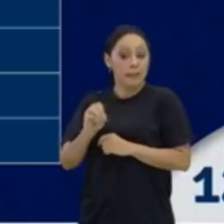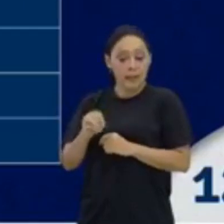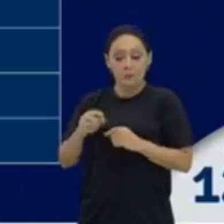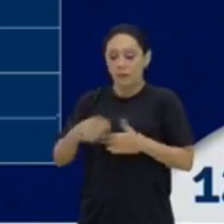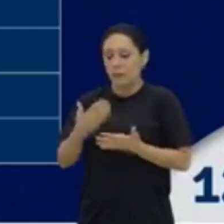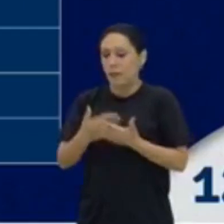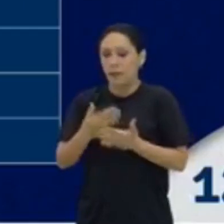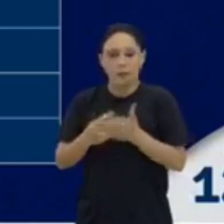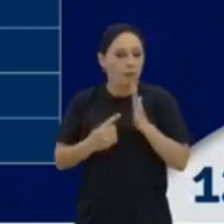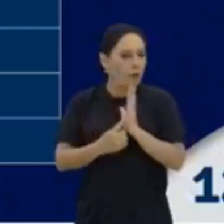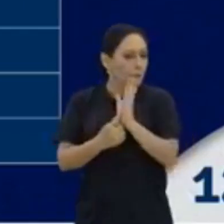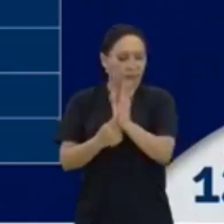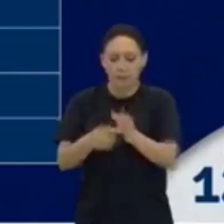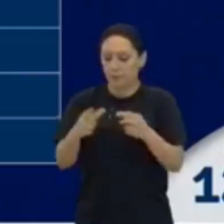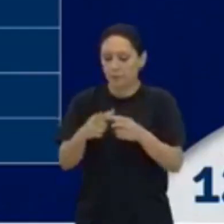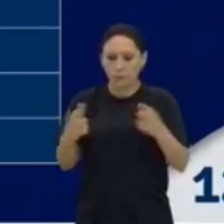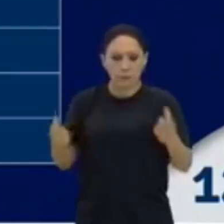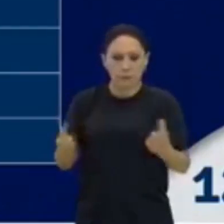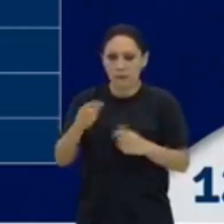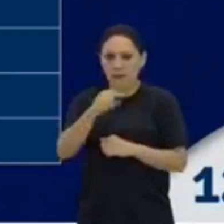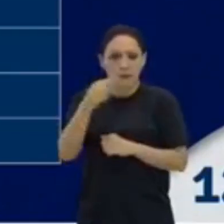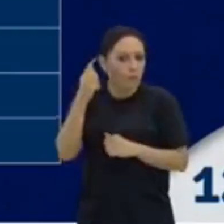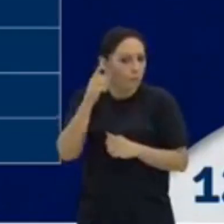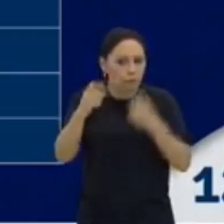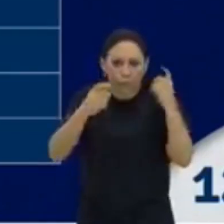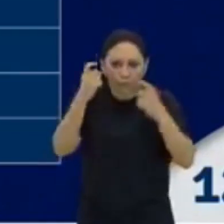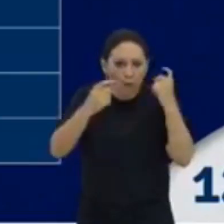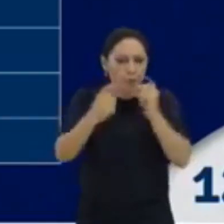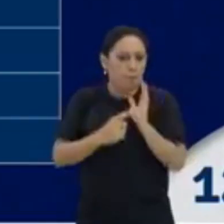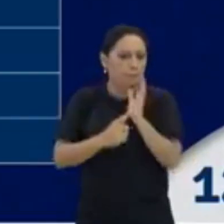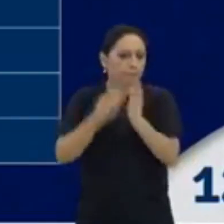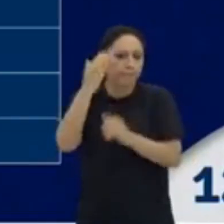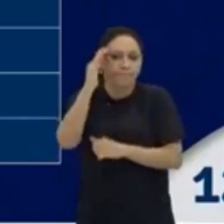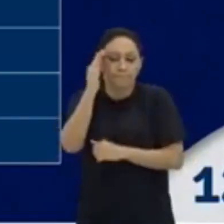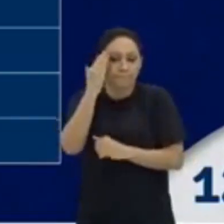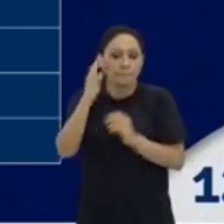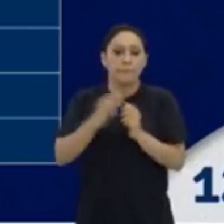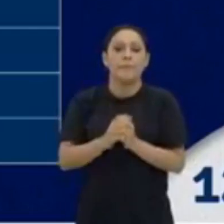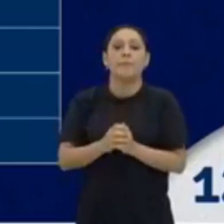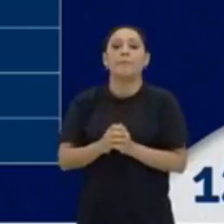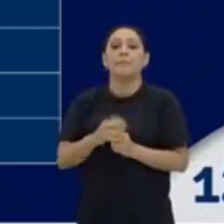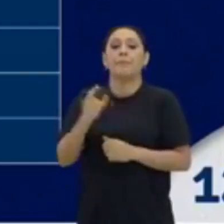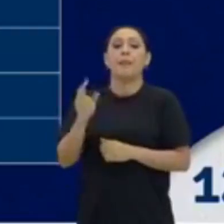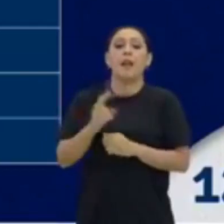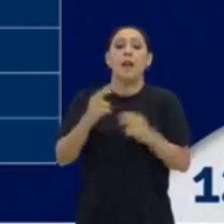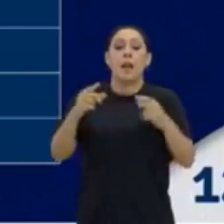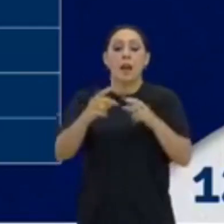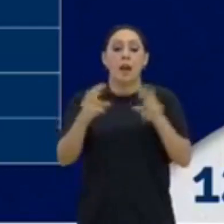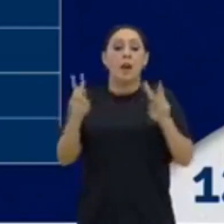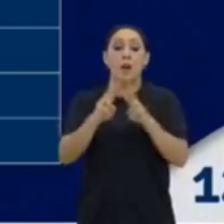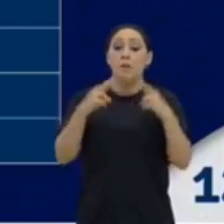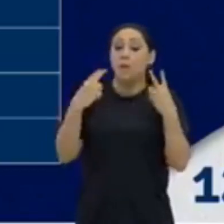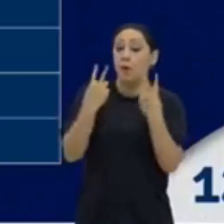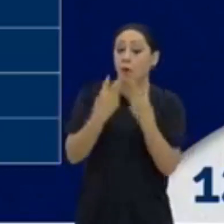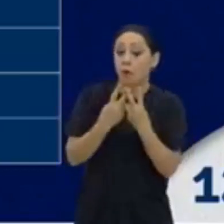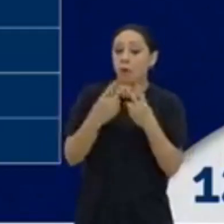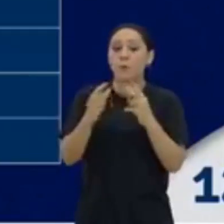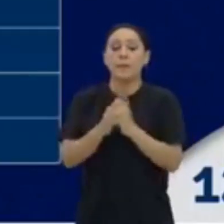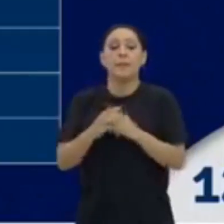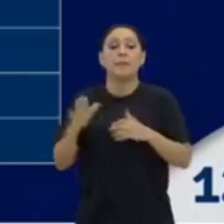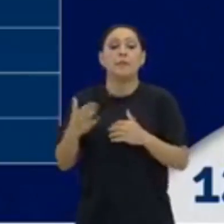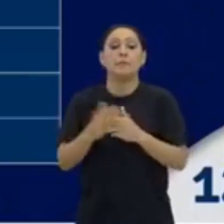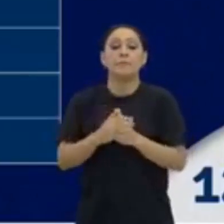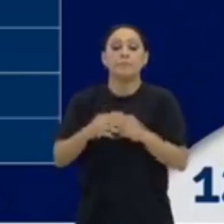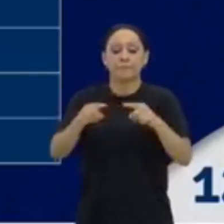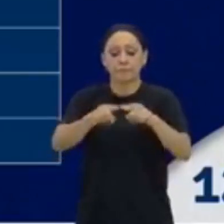preocupa se você não estiver entendendo essa transformação. Nem estamos falando disso. Volume. Um tanque, por exemplo, de criação de